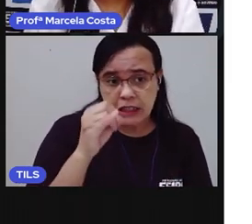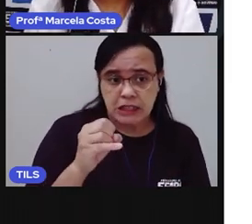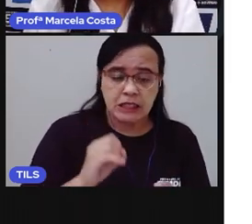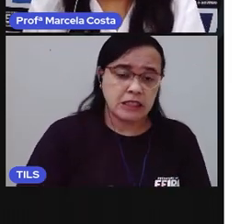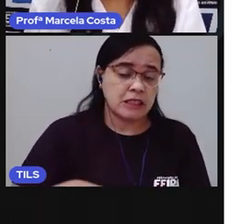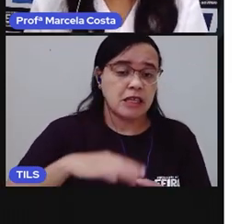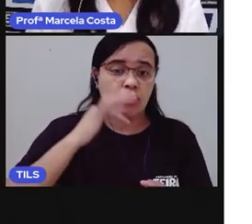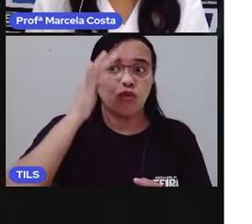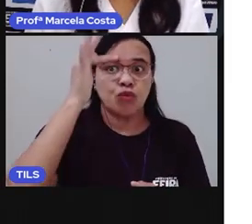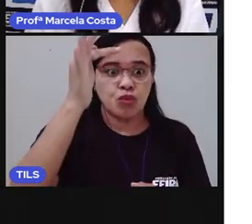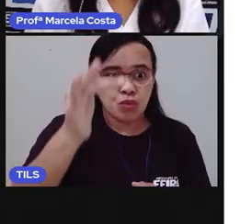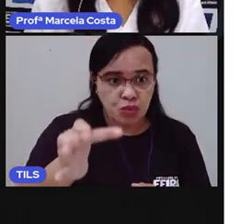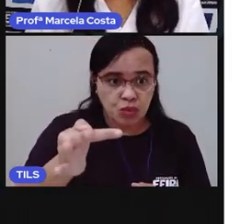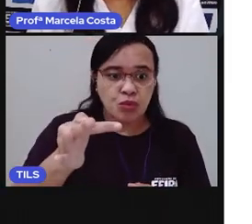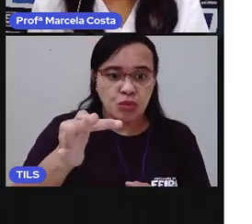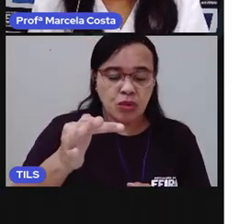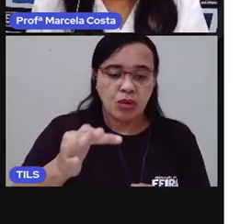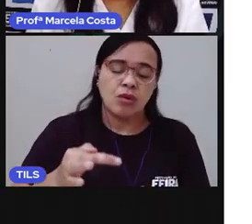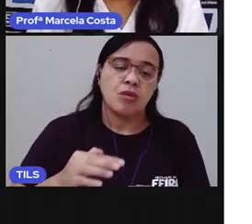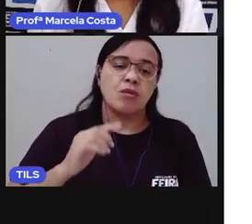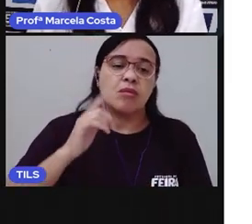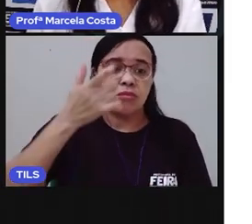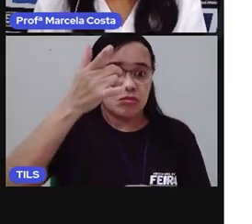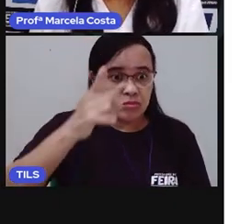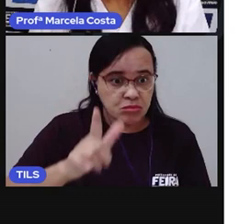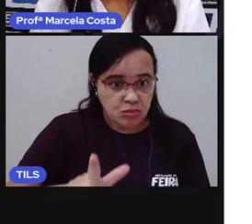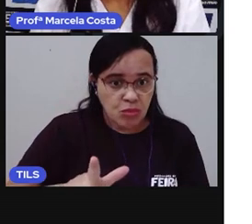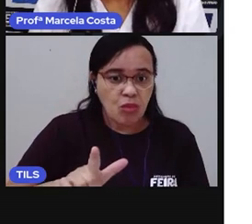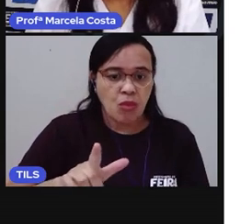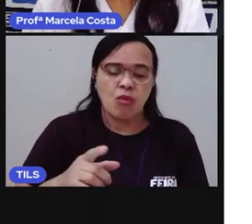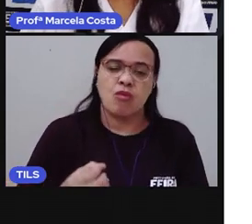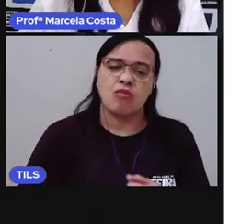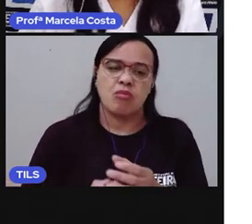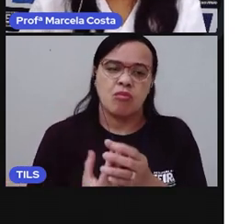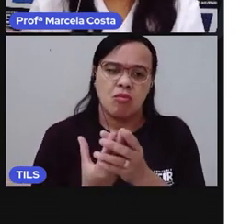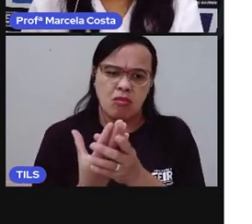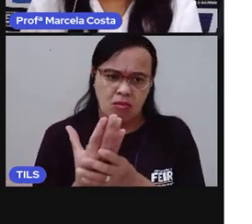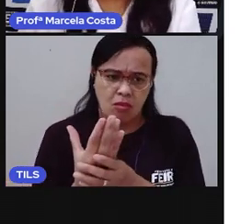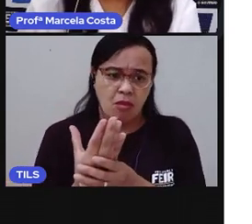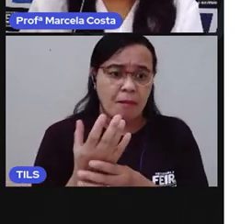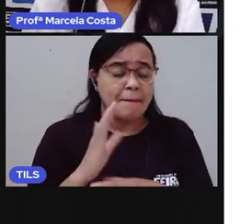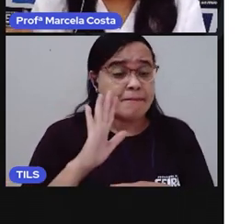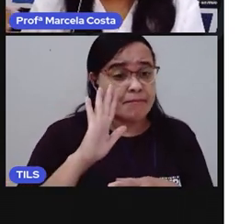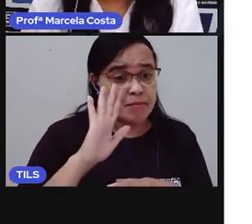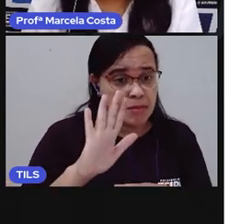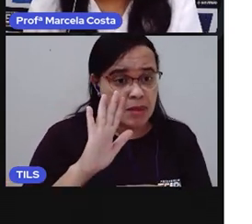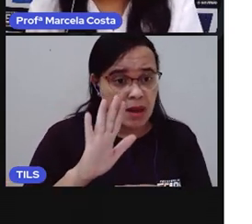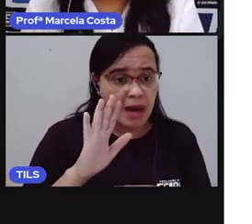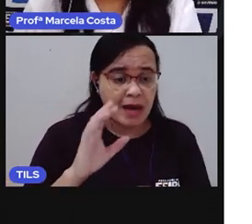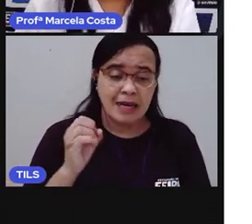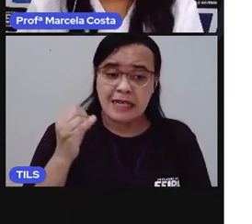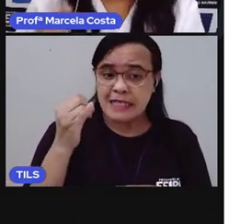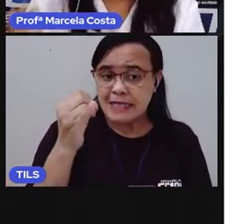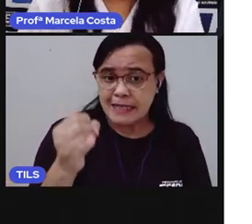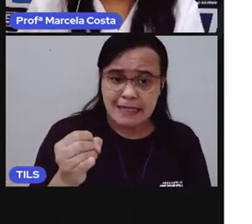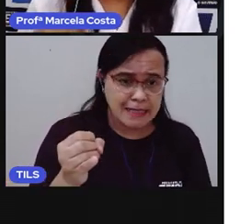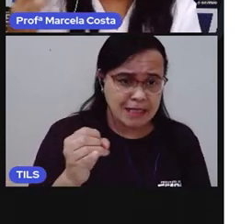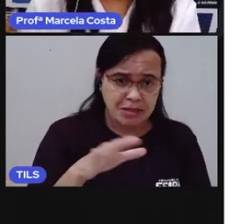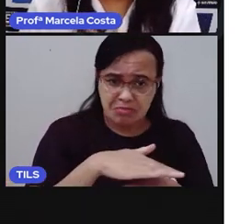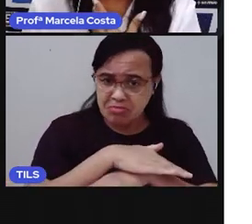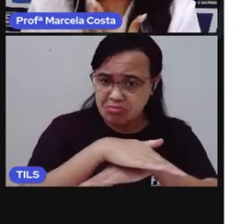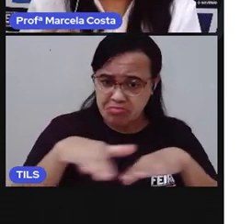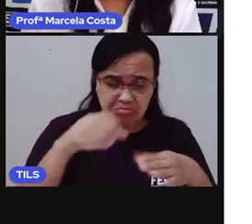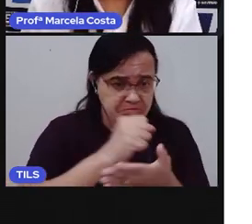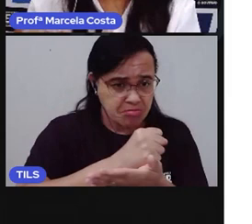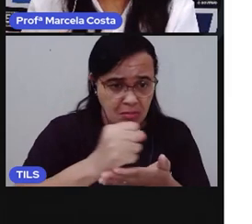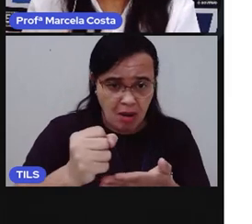nascer dente e vai demorar um pouquinho mas vai nascer se você tiver passado da idade vai